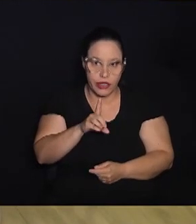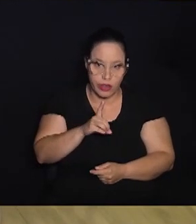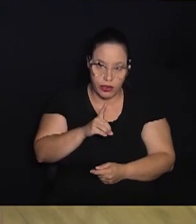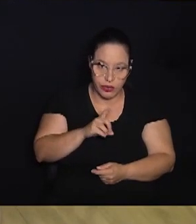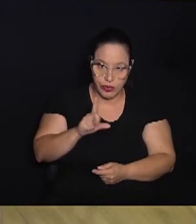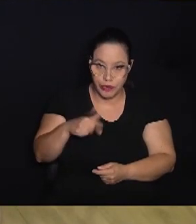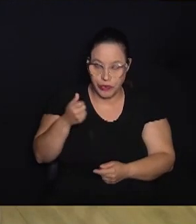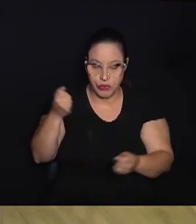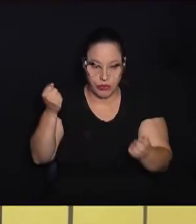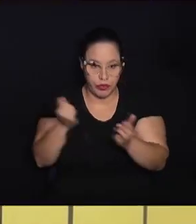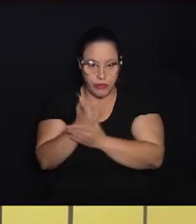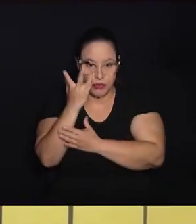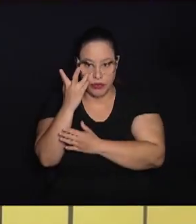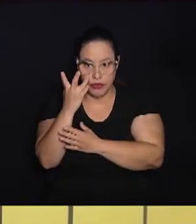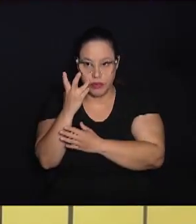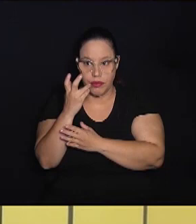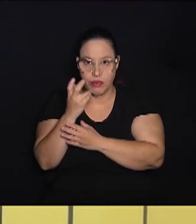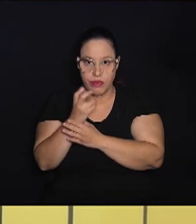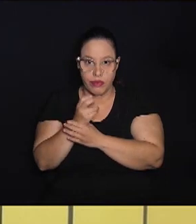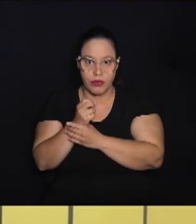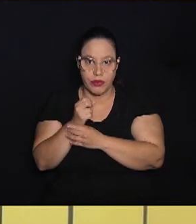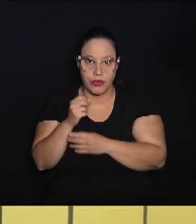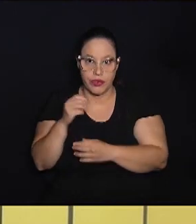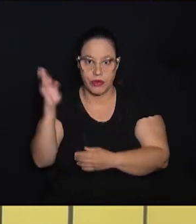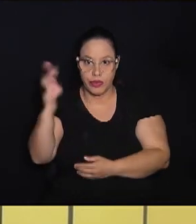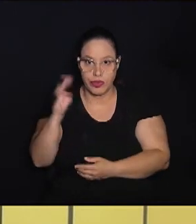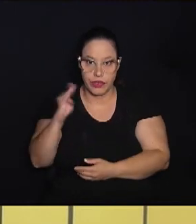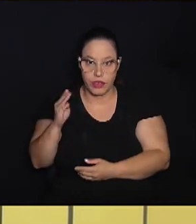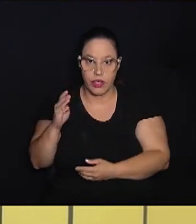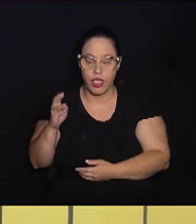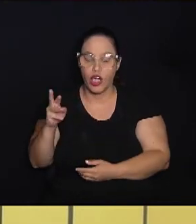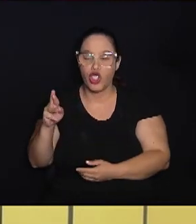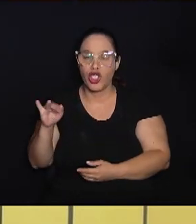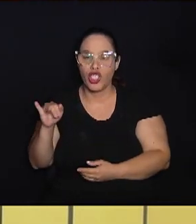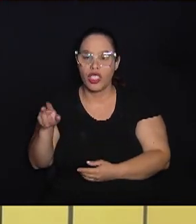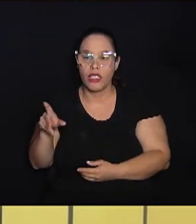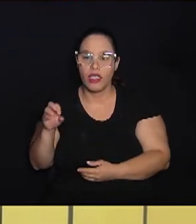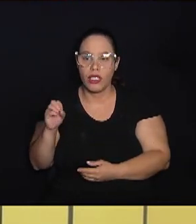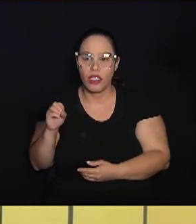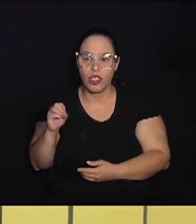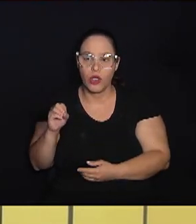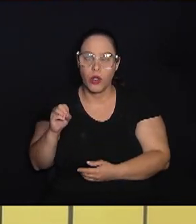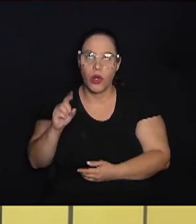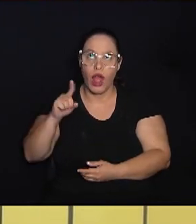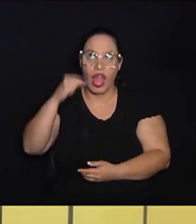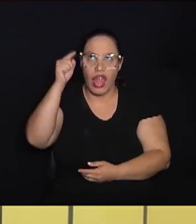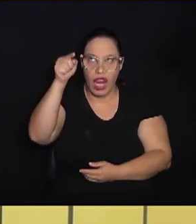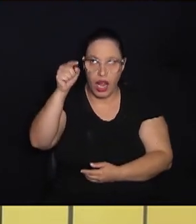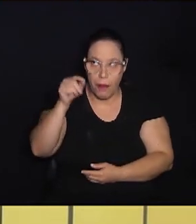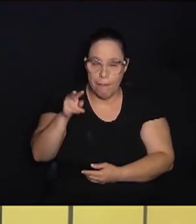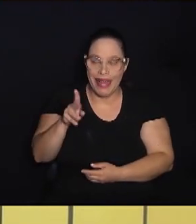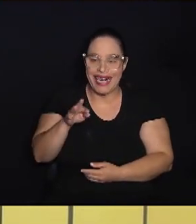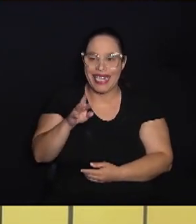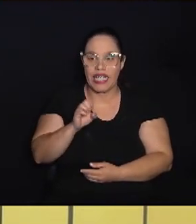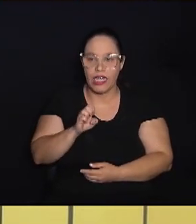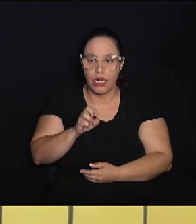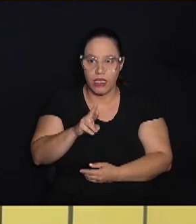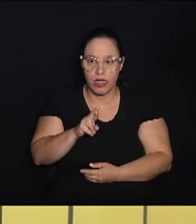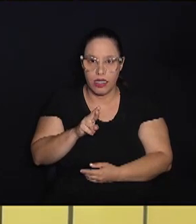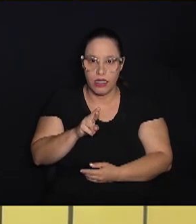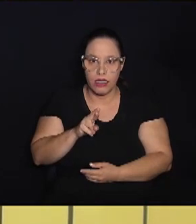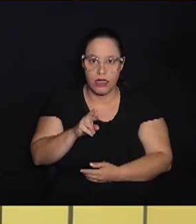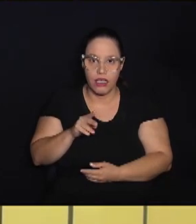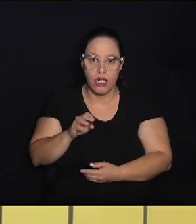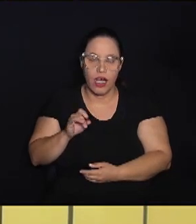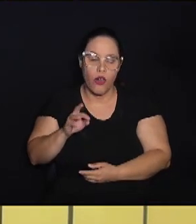lança fica faz muito mais sucesso que aqui no Brasil era conhecido como Chiquinho né lá é o Buster Brown e o Chiquinho até também era vulgar só que ele